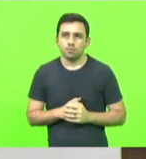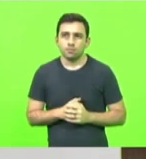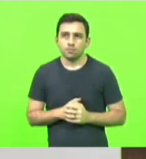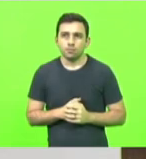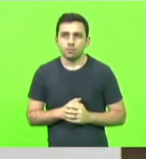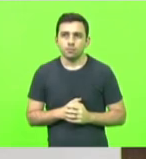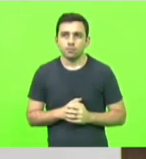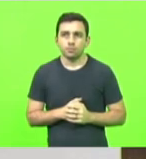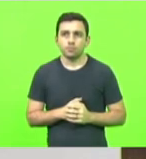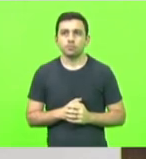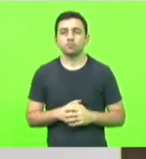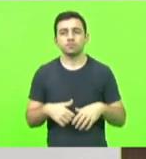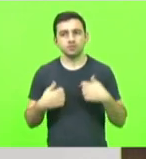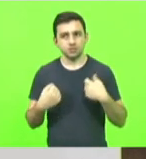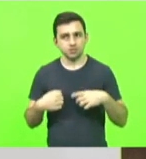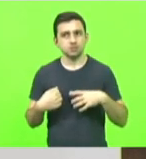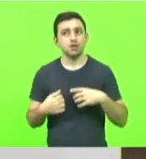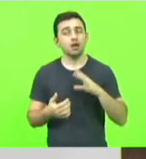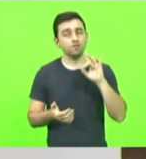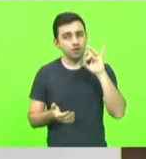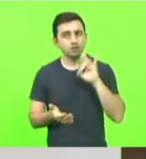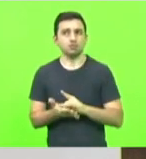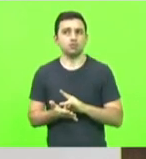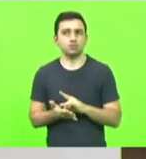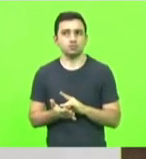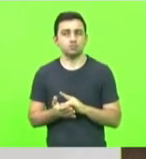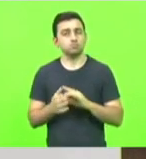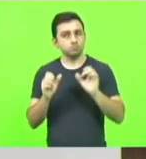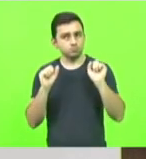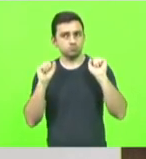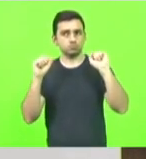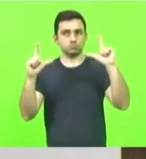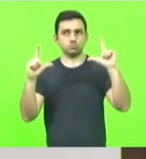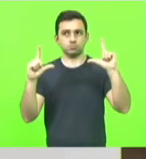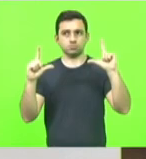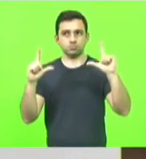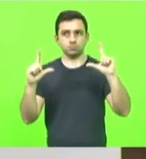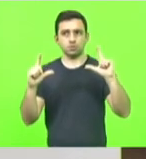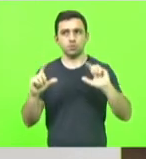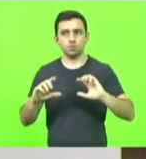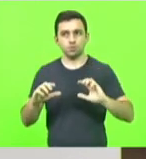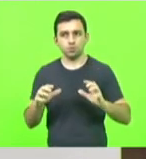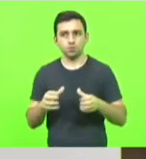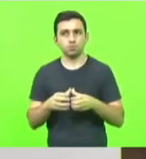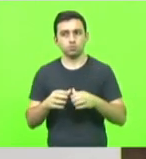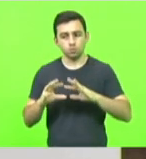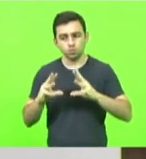Que isso seja uma verdade e um alerta. A tropa está doente.